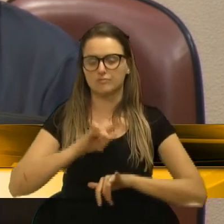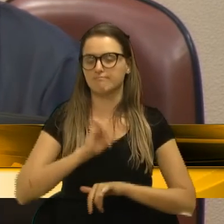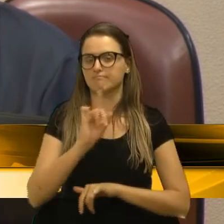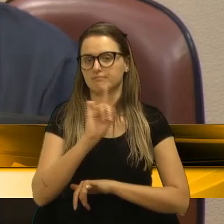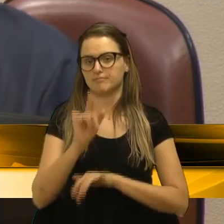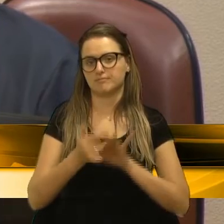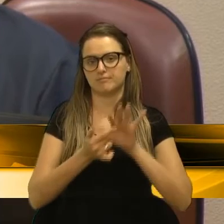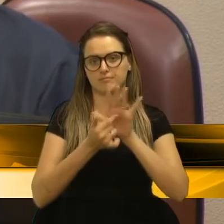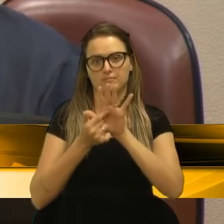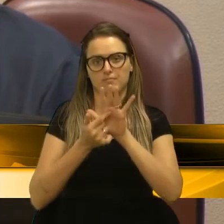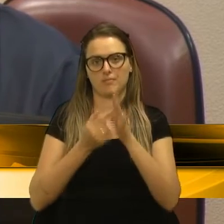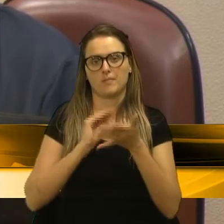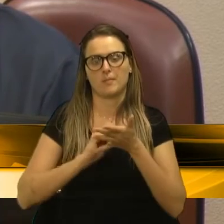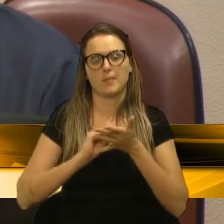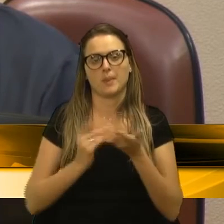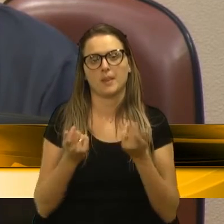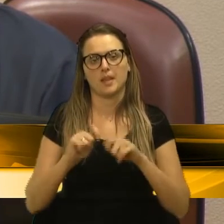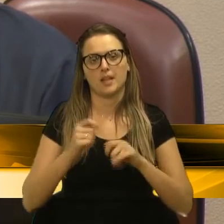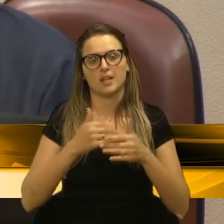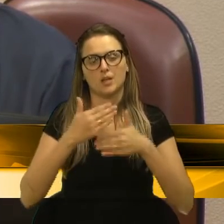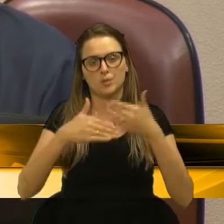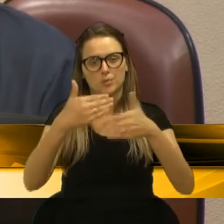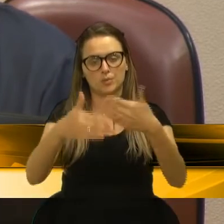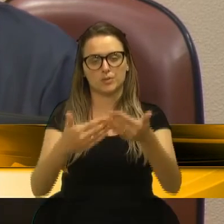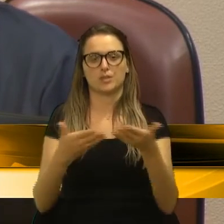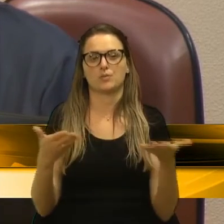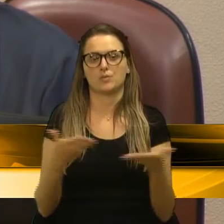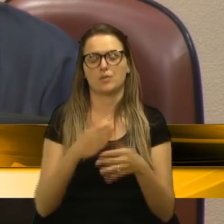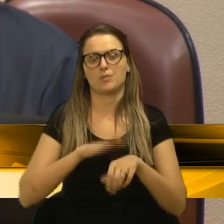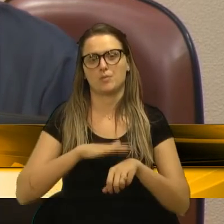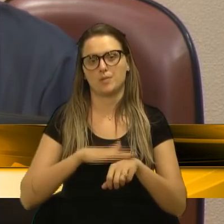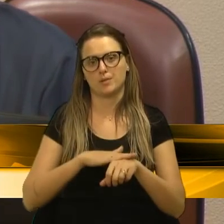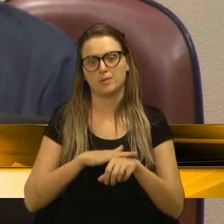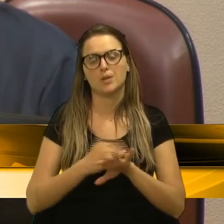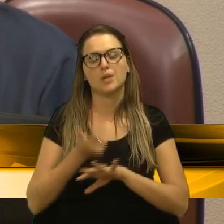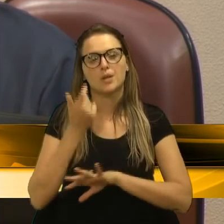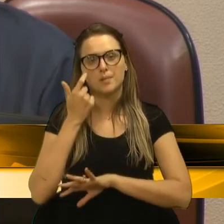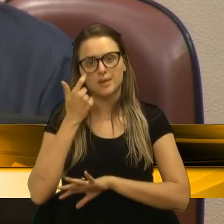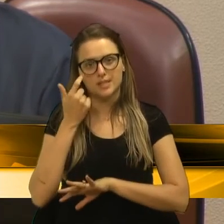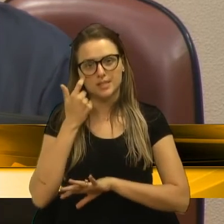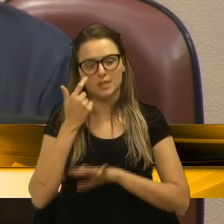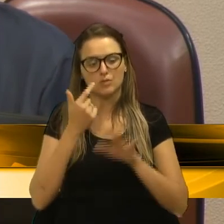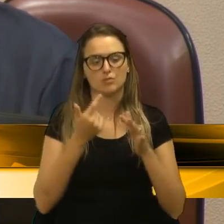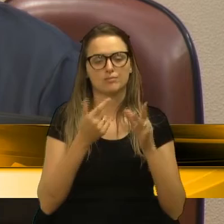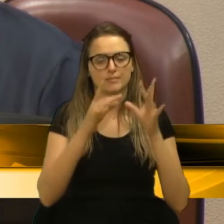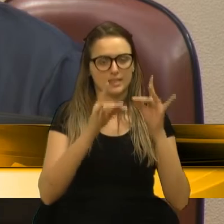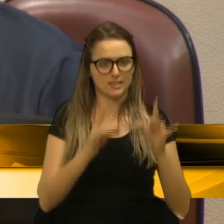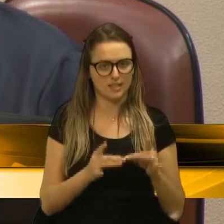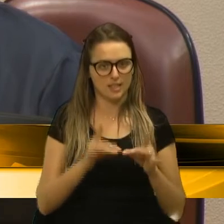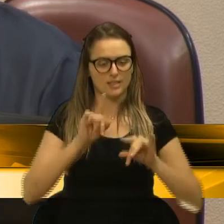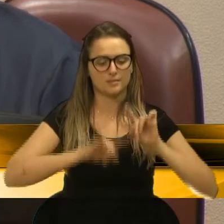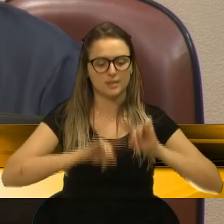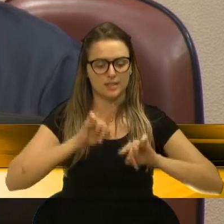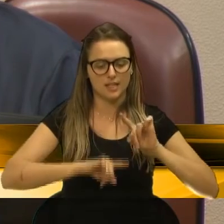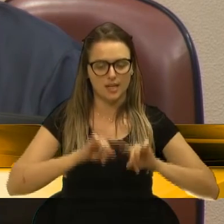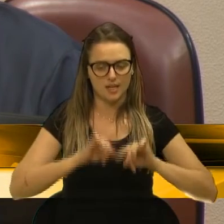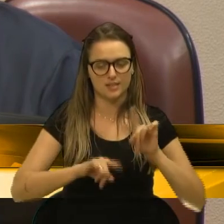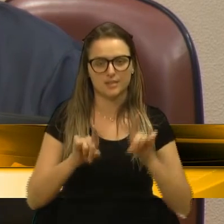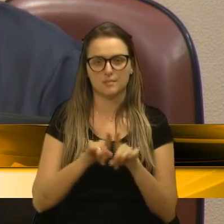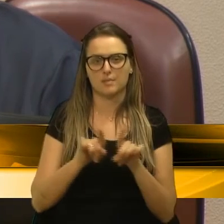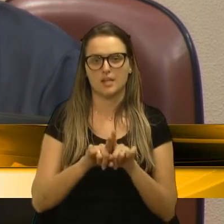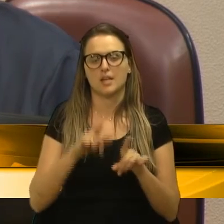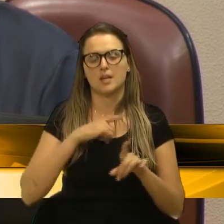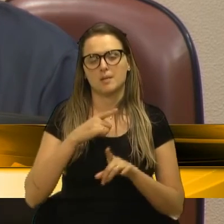indica a conveniência da intervenção em sua regular tramitação neste momento, haja vista a inexistência de elementos concretos e materiais a assegurar a